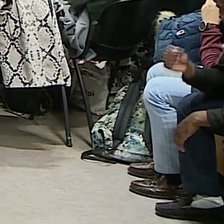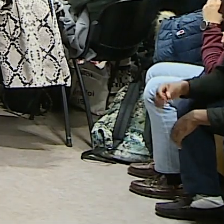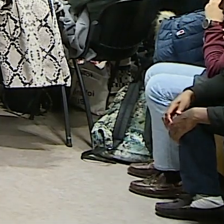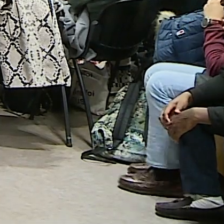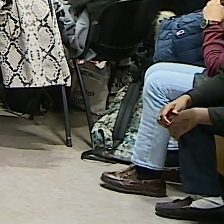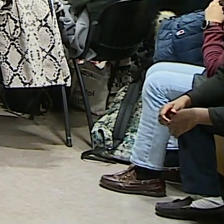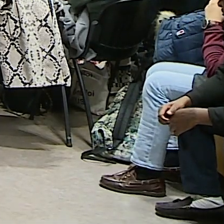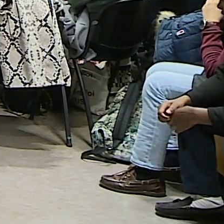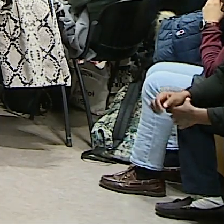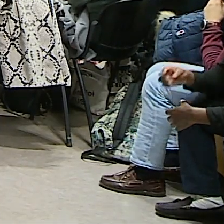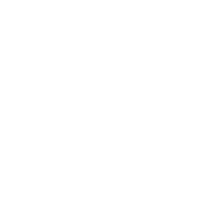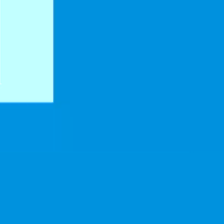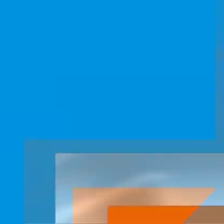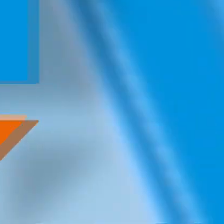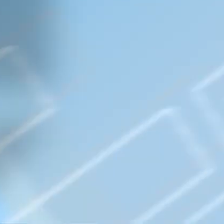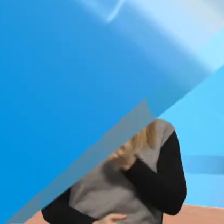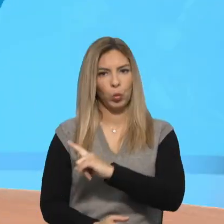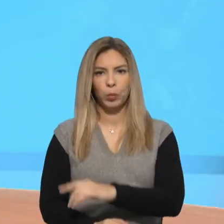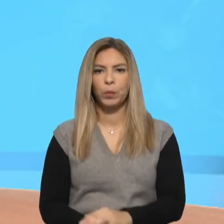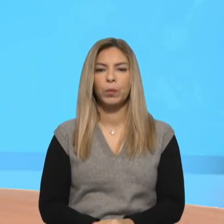chega na quadra certa.